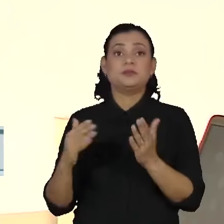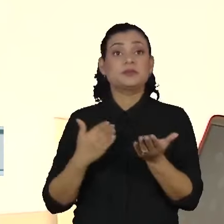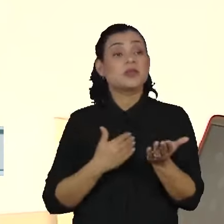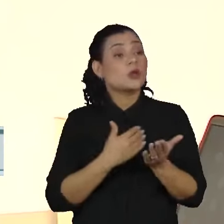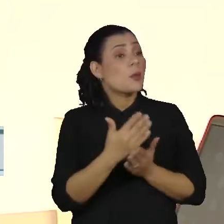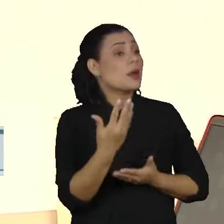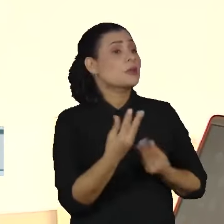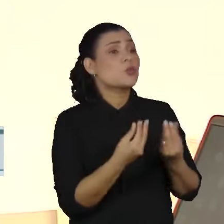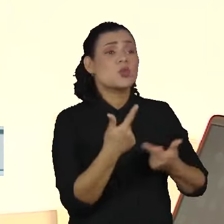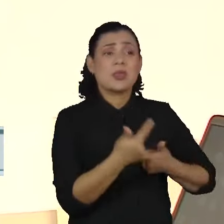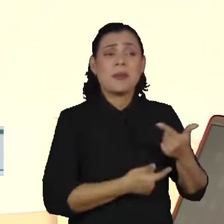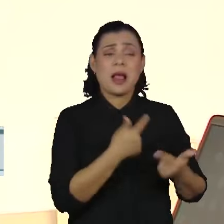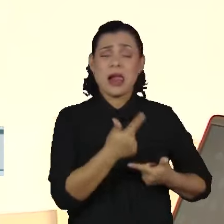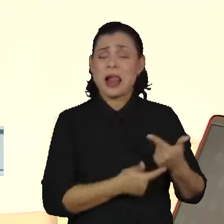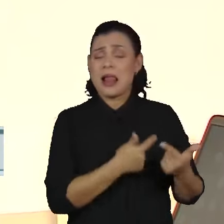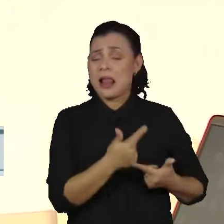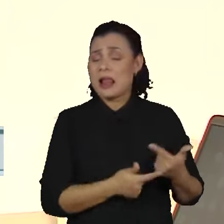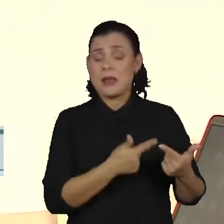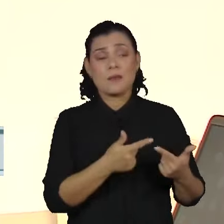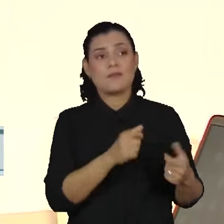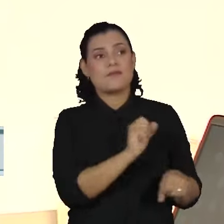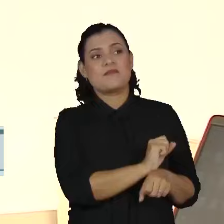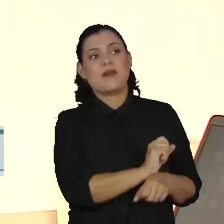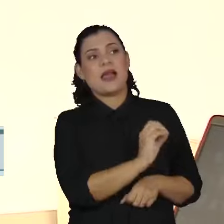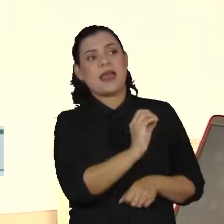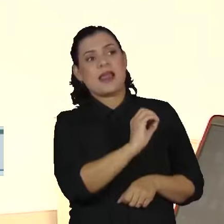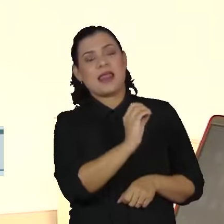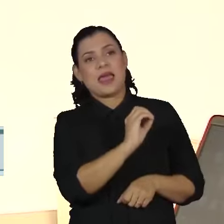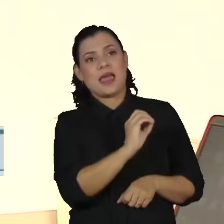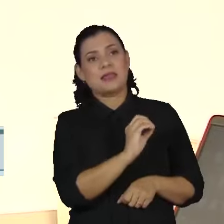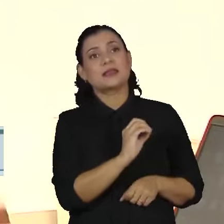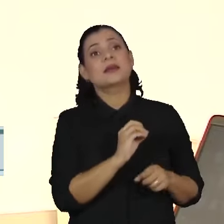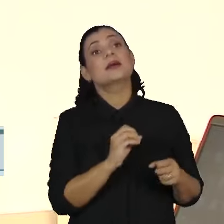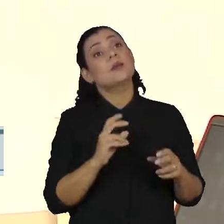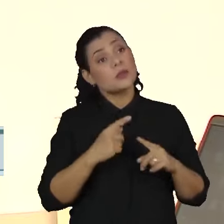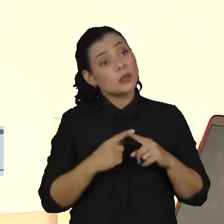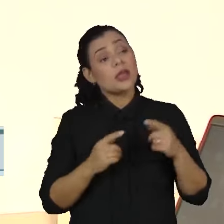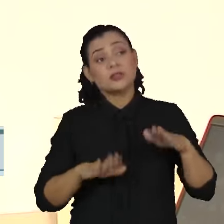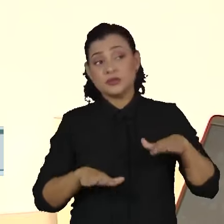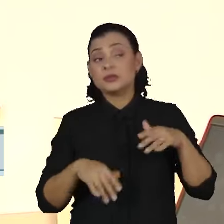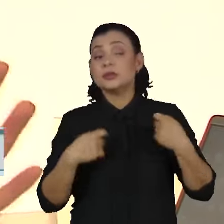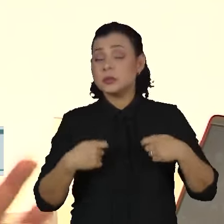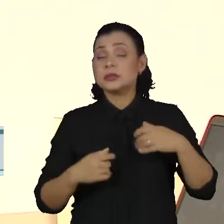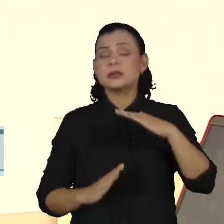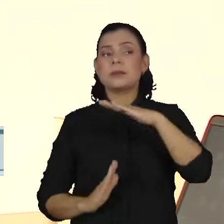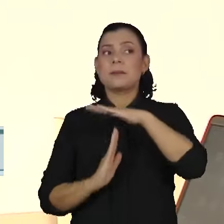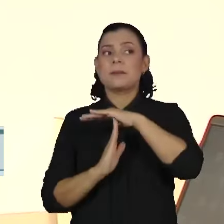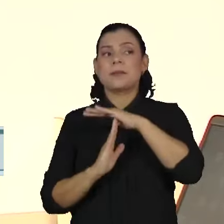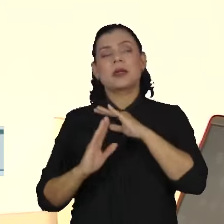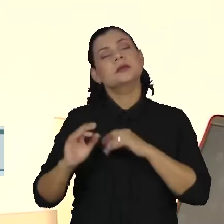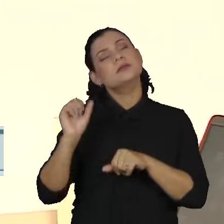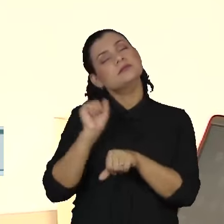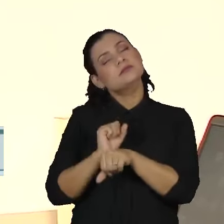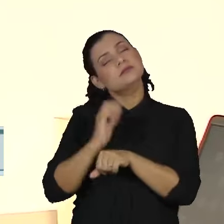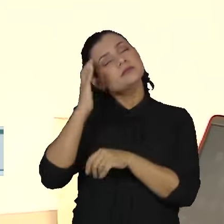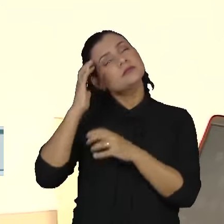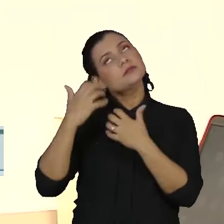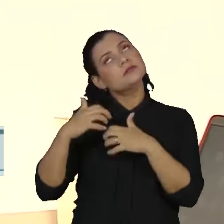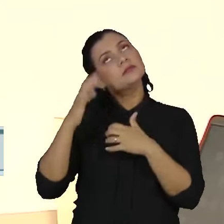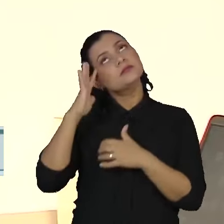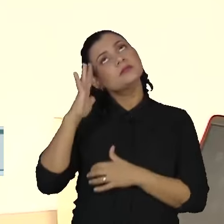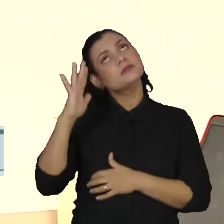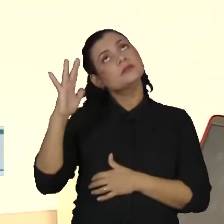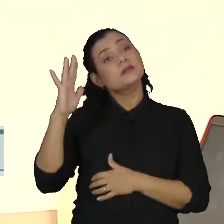muita coisa, né? Não dá aquela paradinha, porque precisa daquela pausa mental, né? Senão você entra em colapso. E